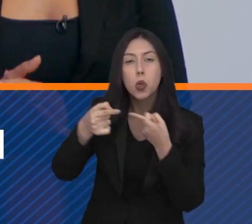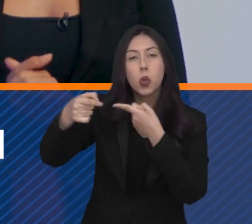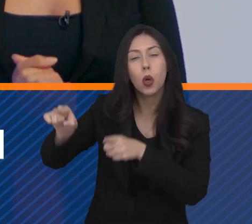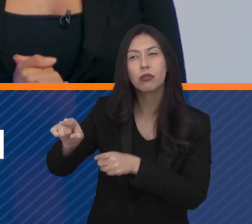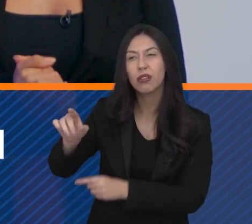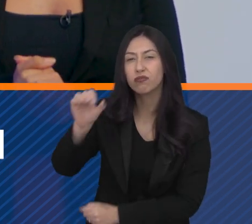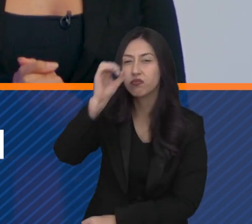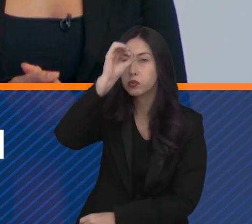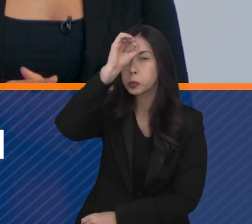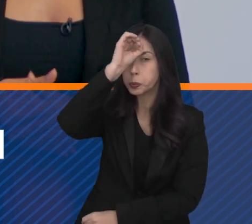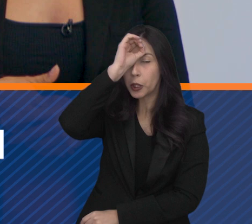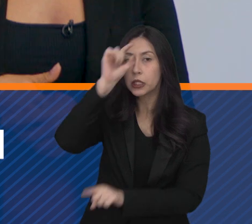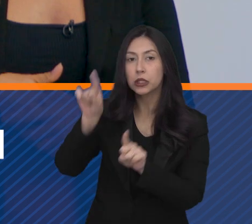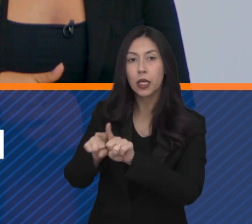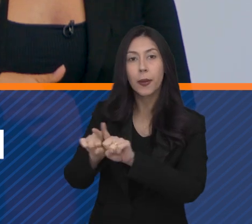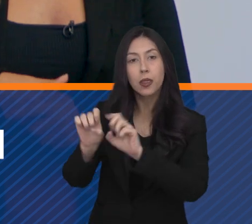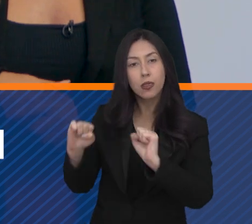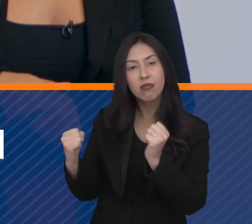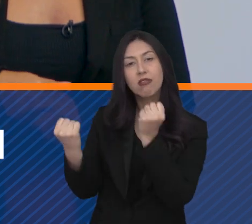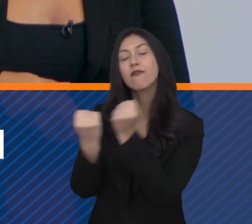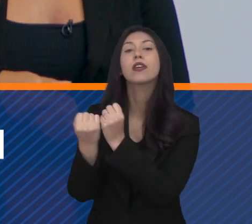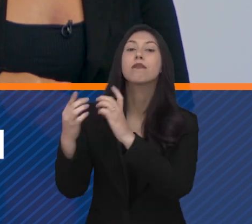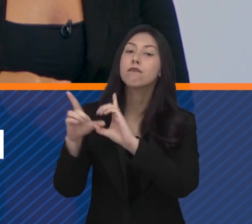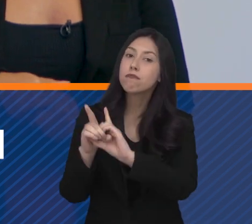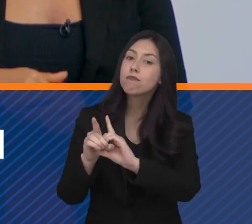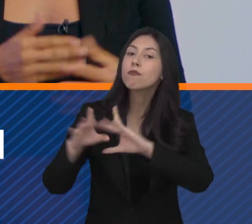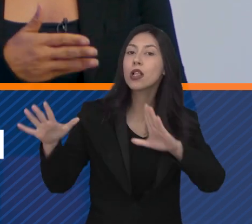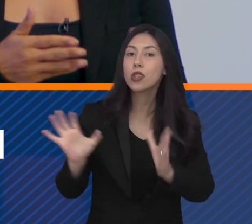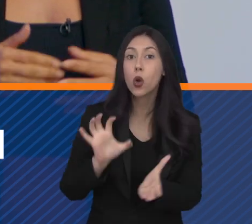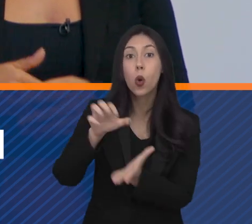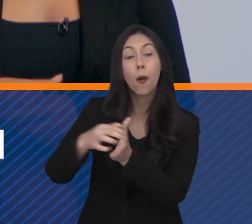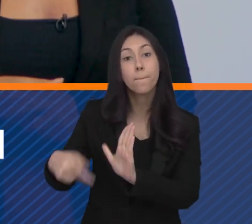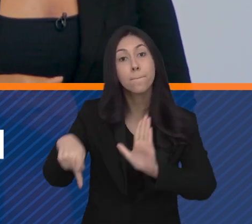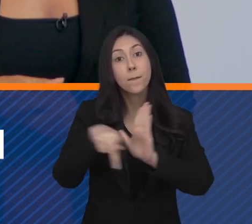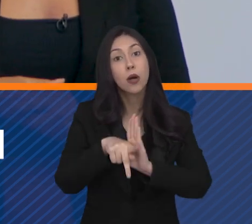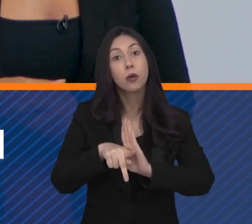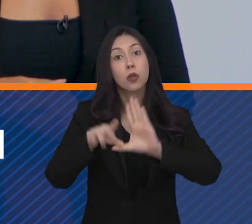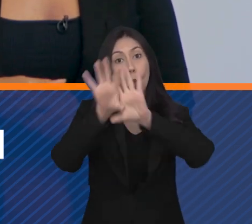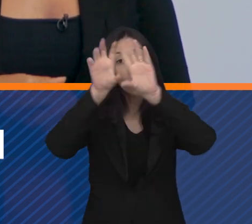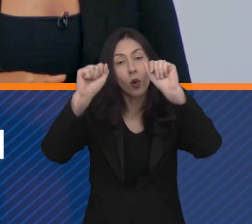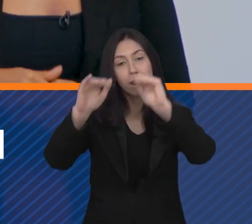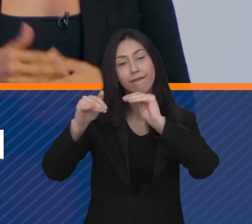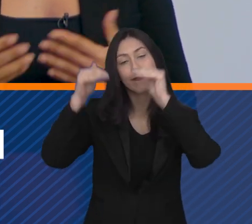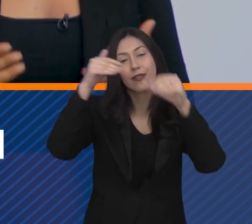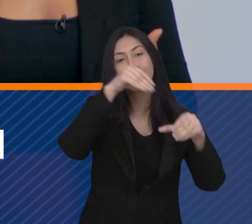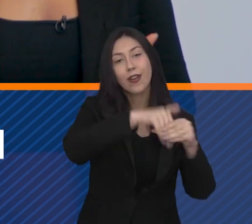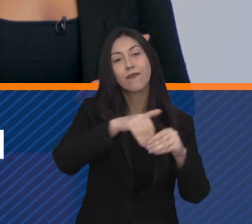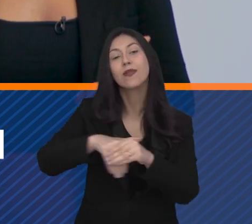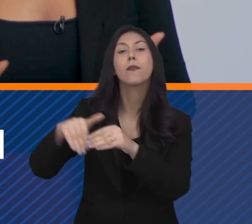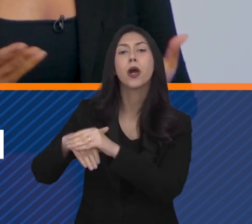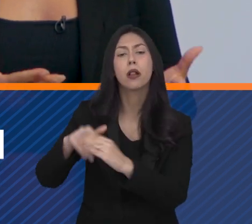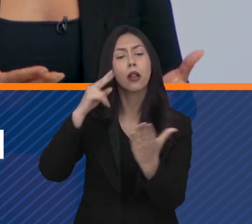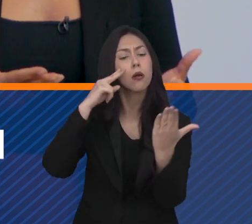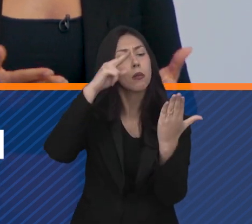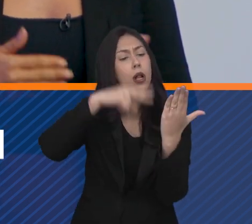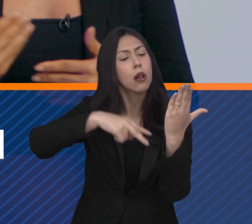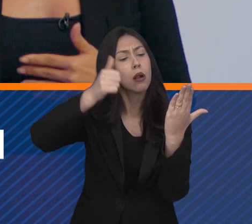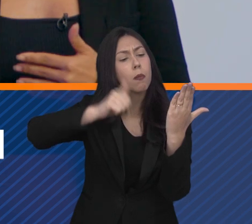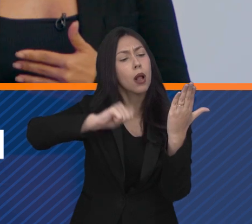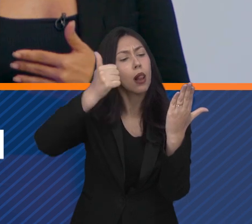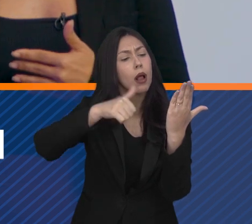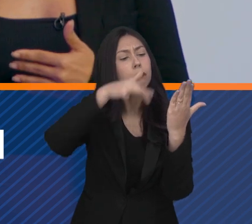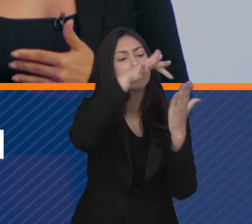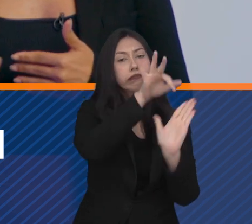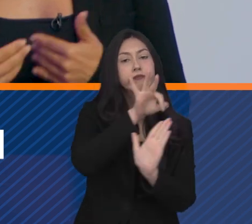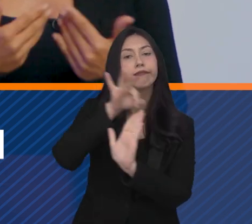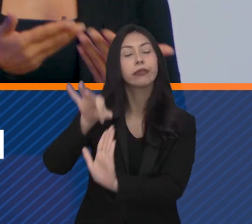de Enfrentamento à Desinformação e Defesa da Democracia, que é um órgão do TSE, que vai verificar a procedência e